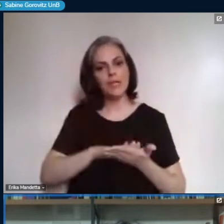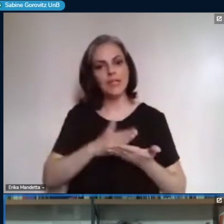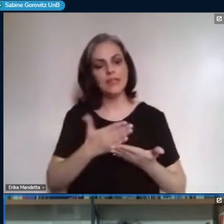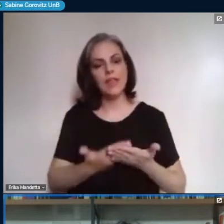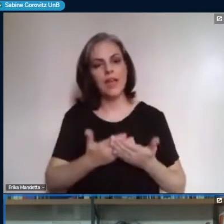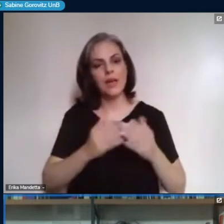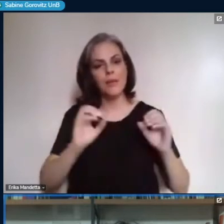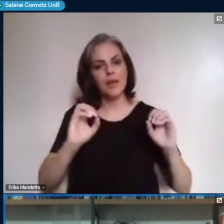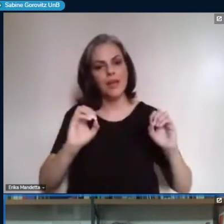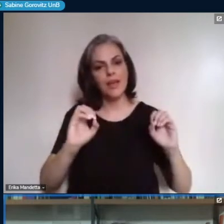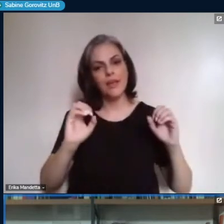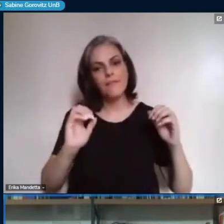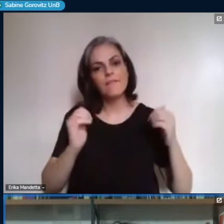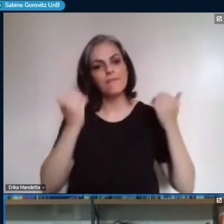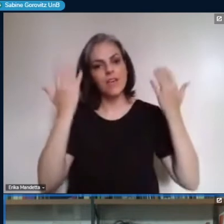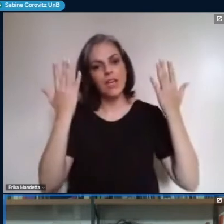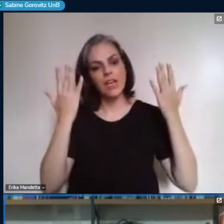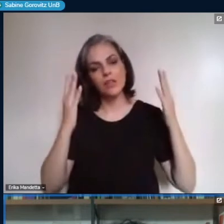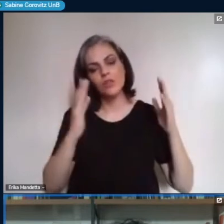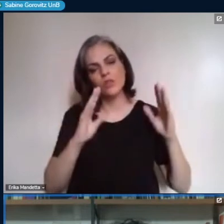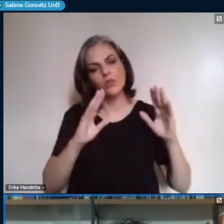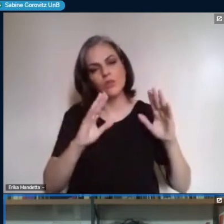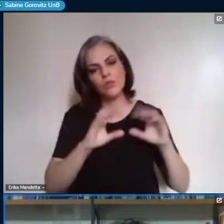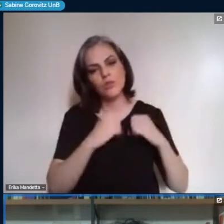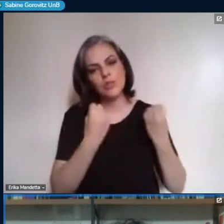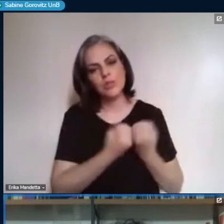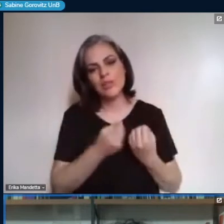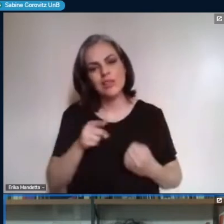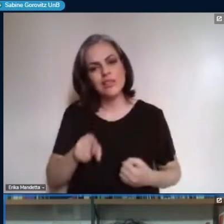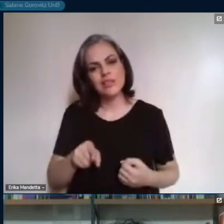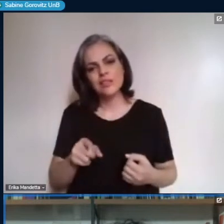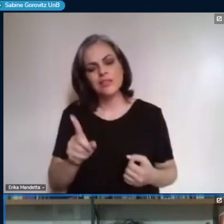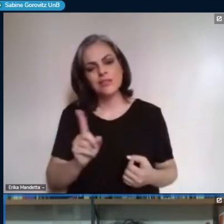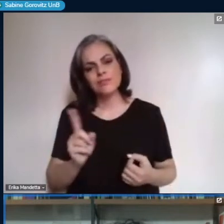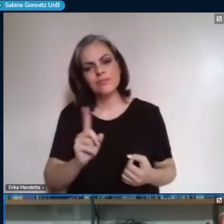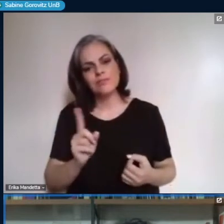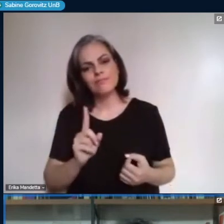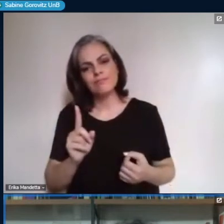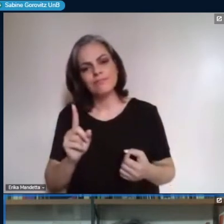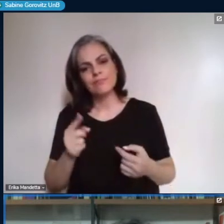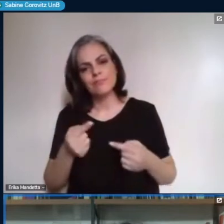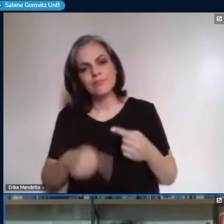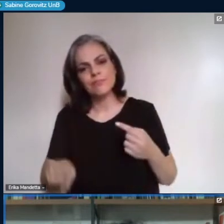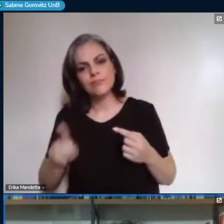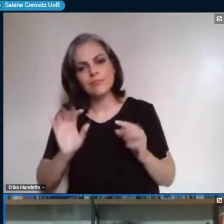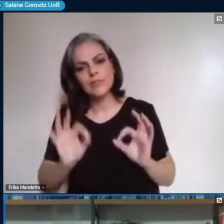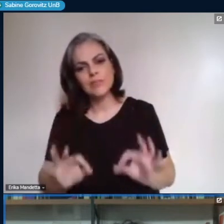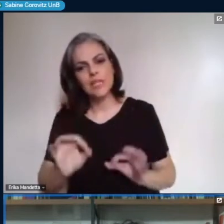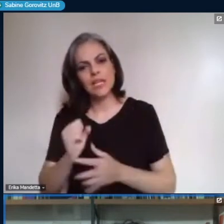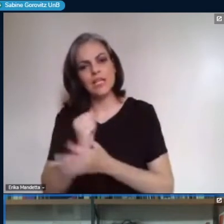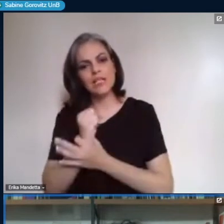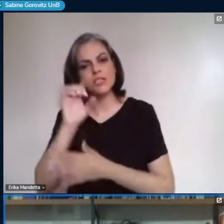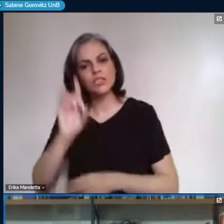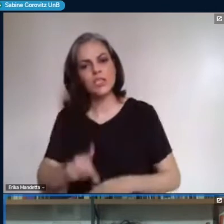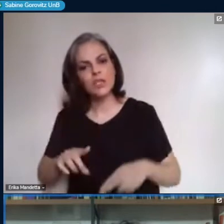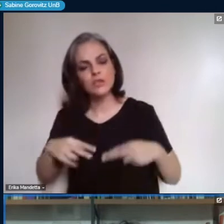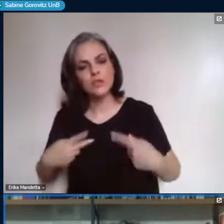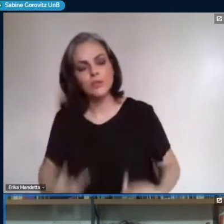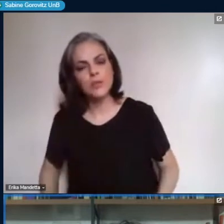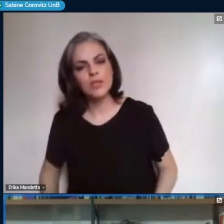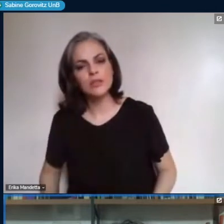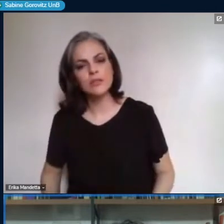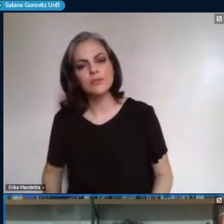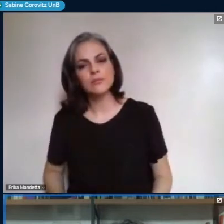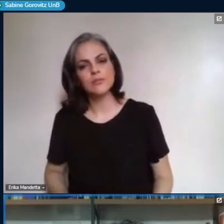está a garantir dos direitos humanos, na maioria das vezes. Então, são